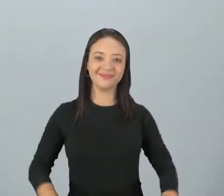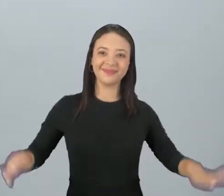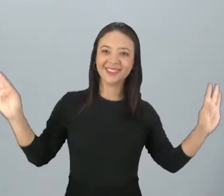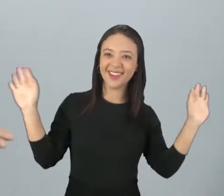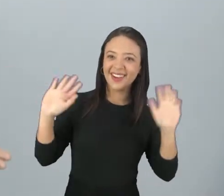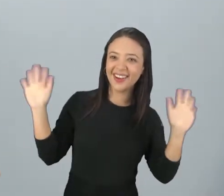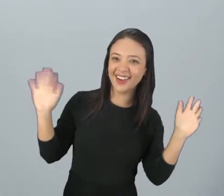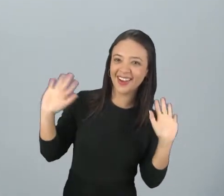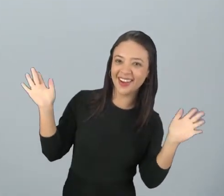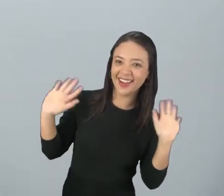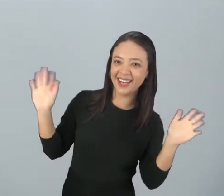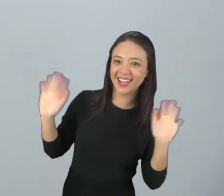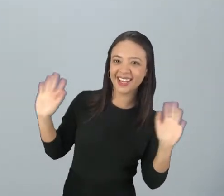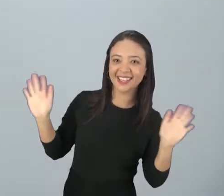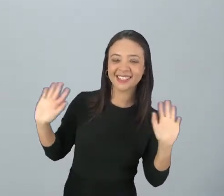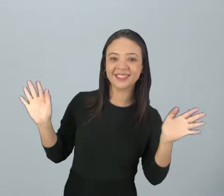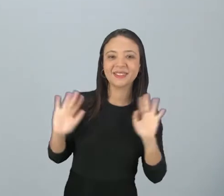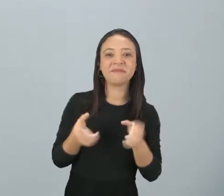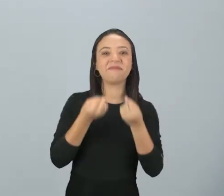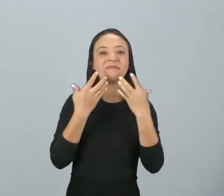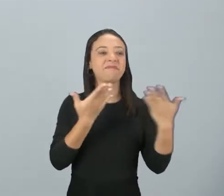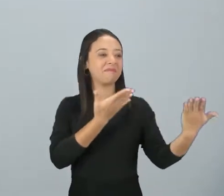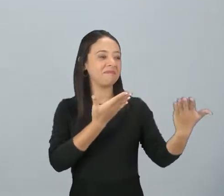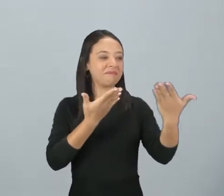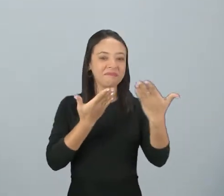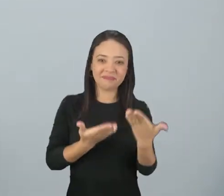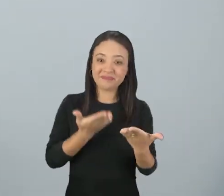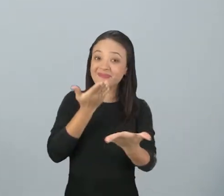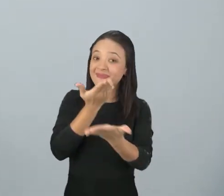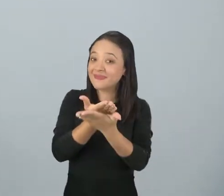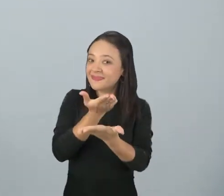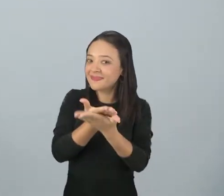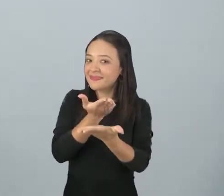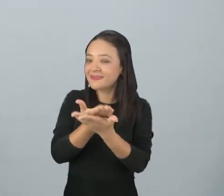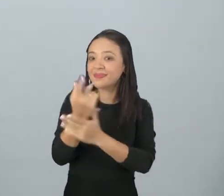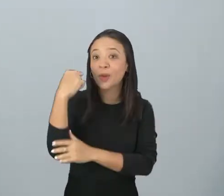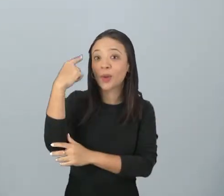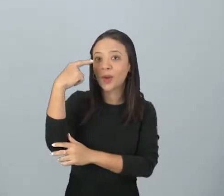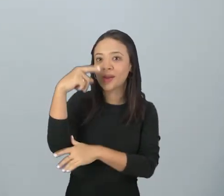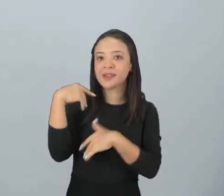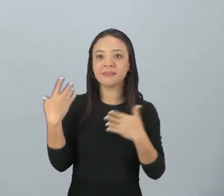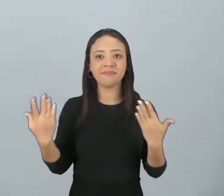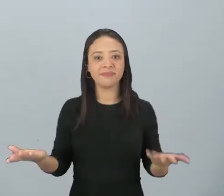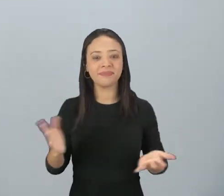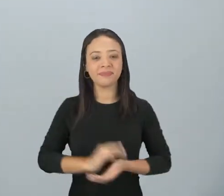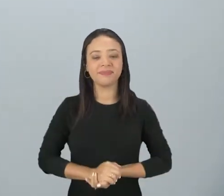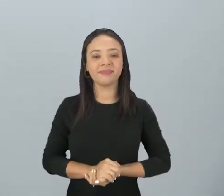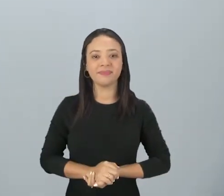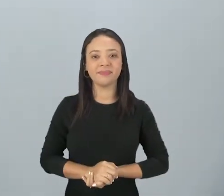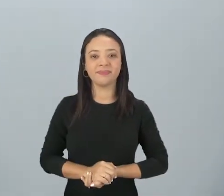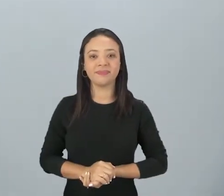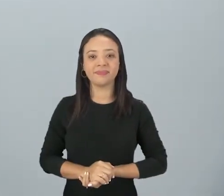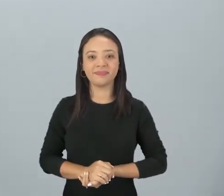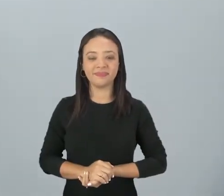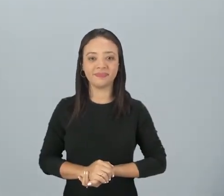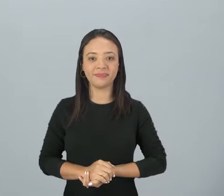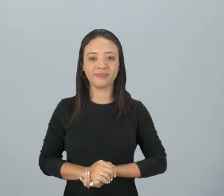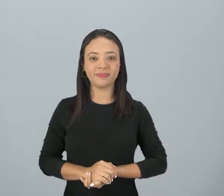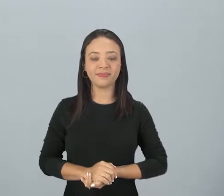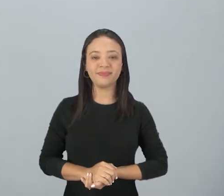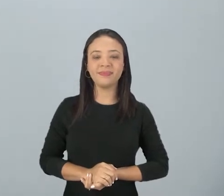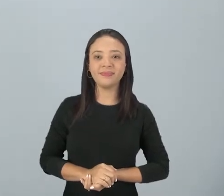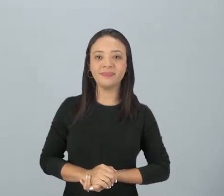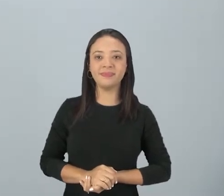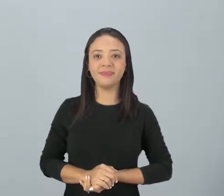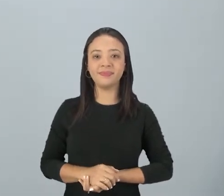Olá, chicos e chicas, sejam bem-vindos a mais uma classe de espanhol. Que tal? Tudo bem? Olá, galerinha,